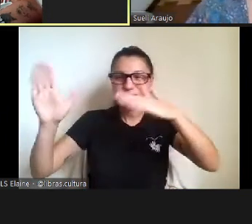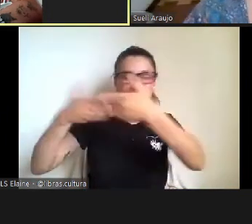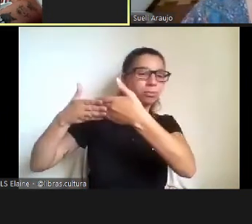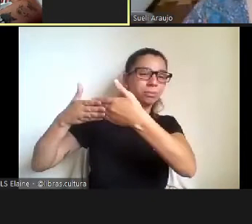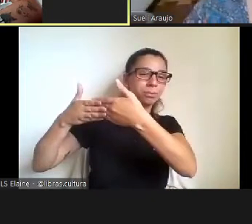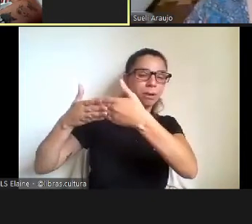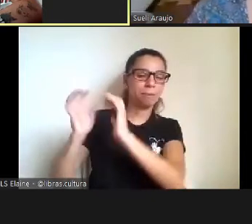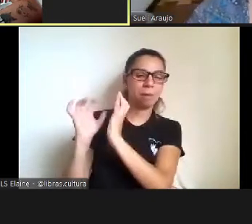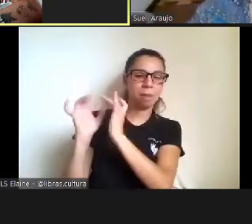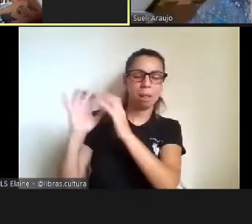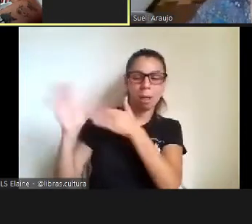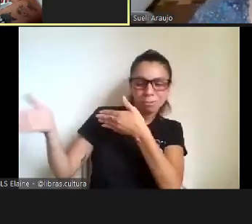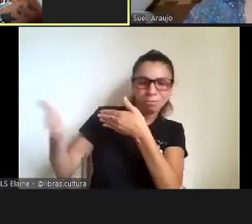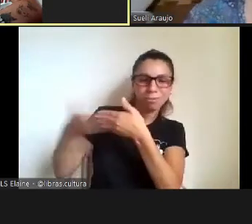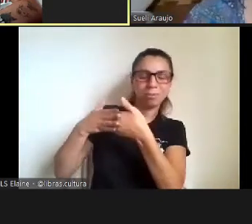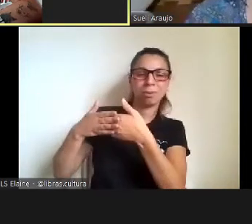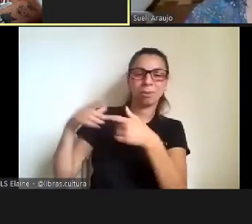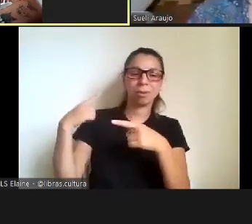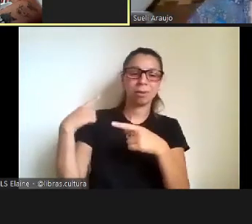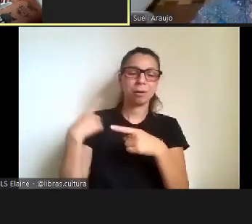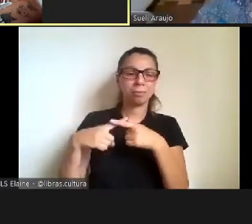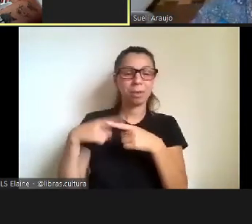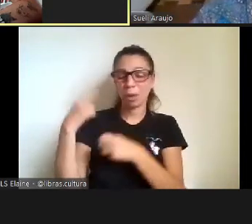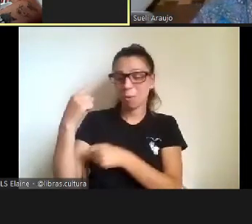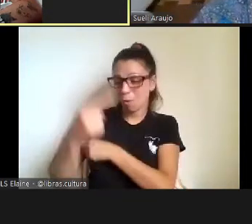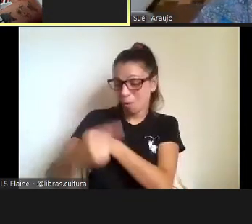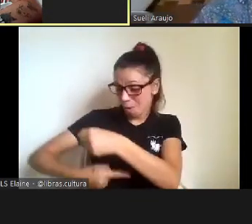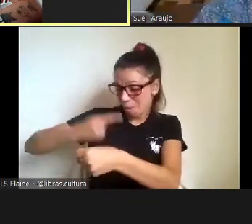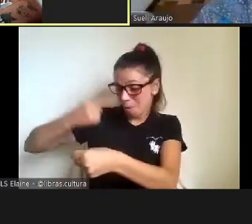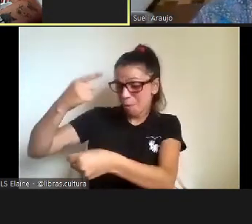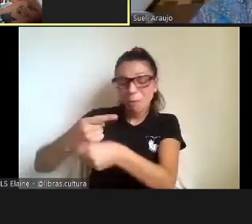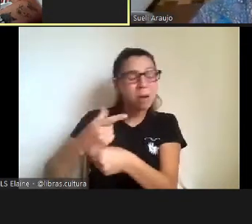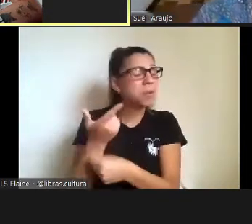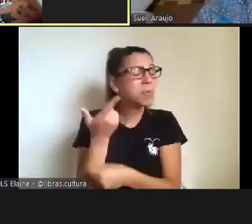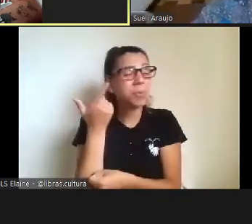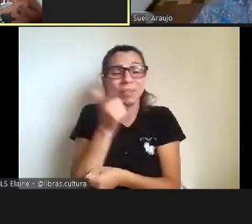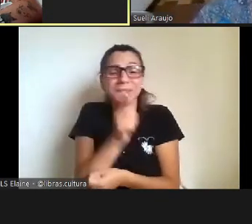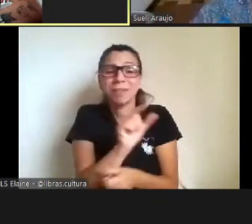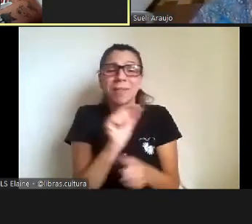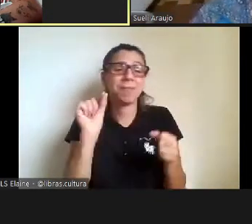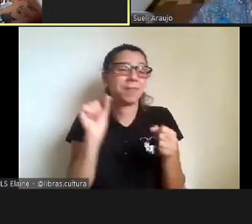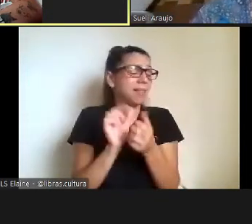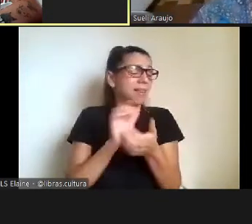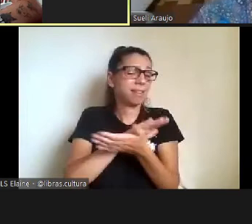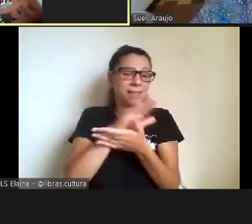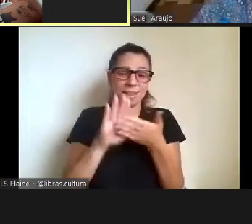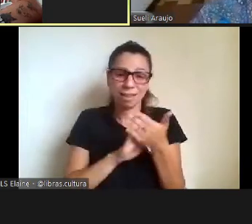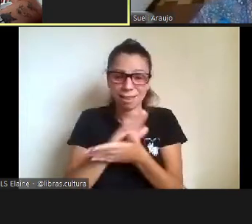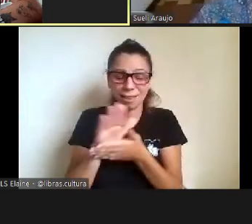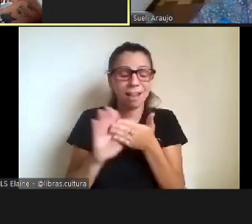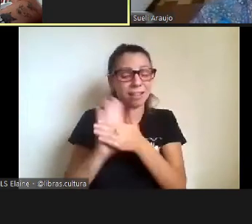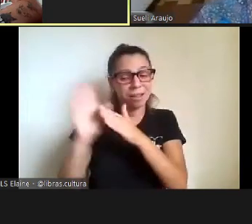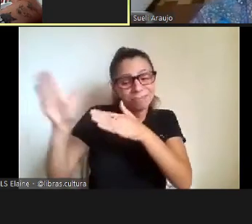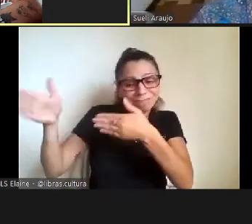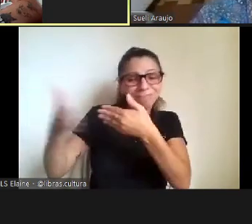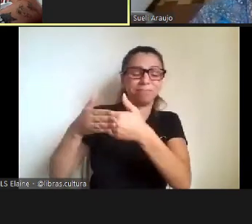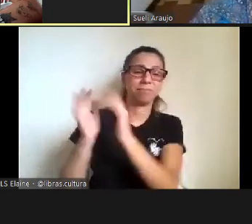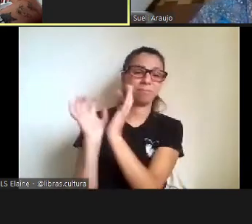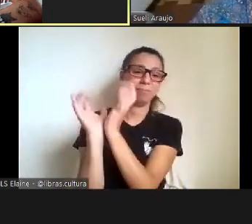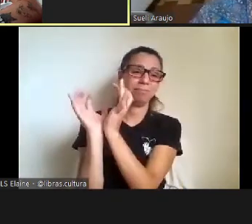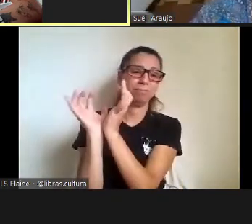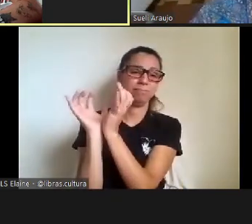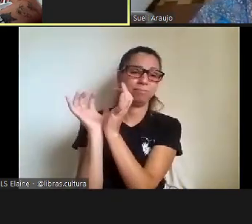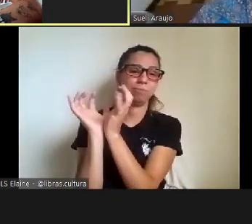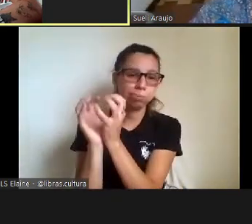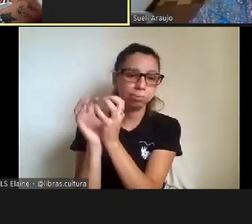Eu fiquei um ano sem conseguir produzir absolutamente nada por uma negação total assim